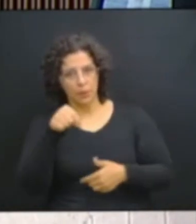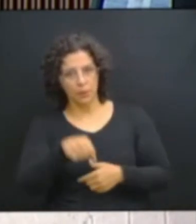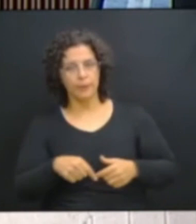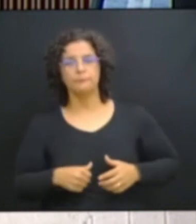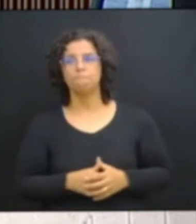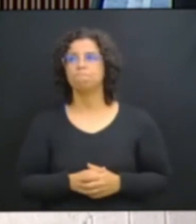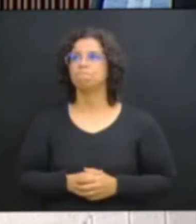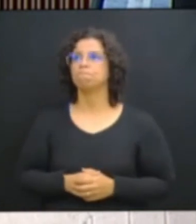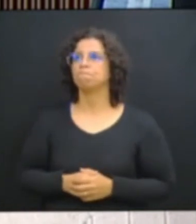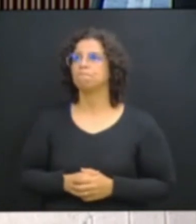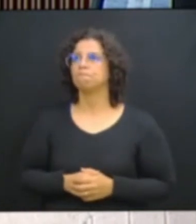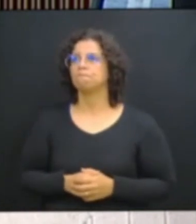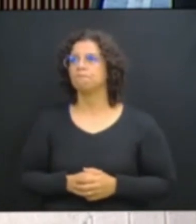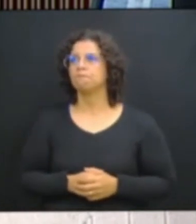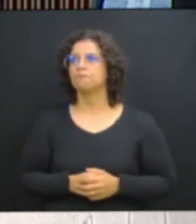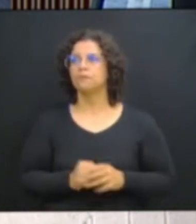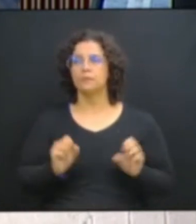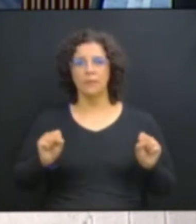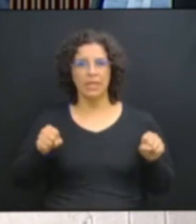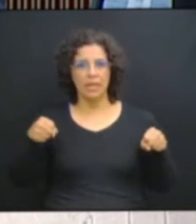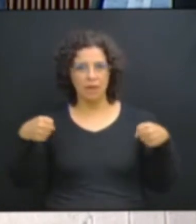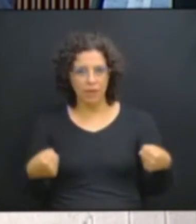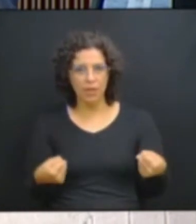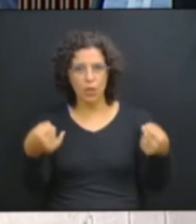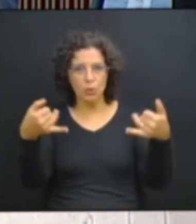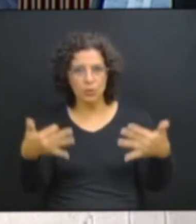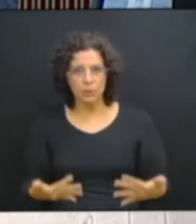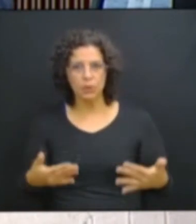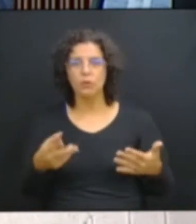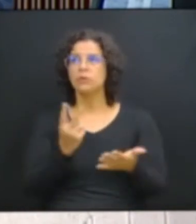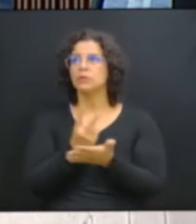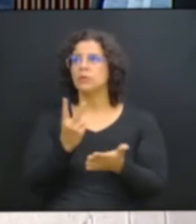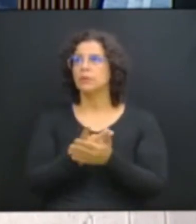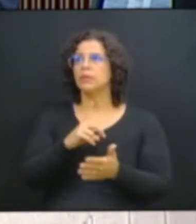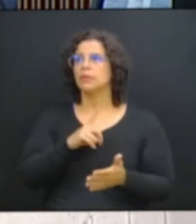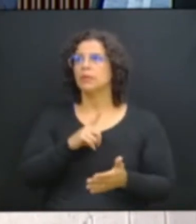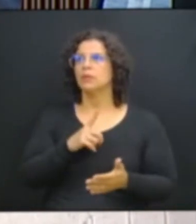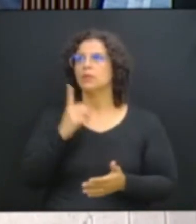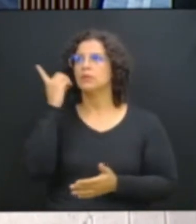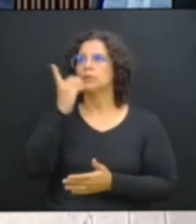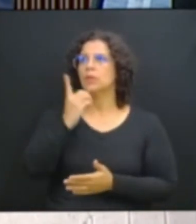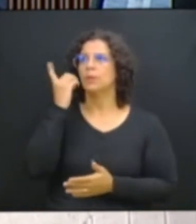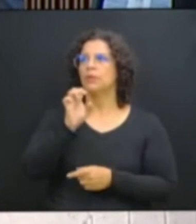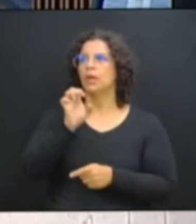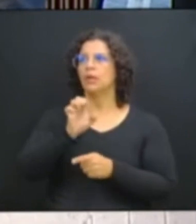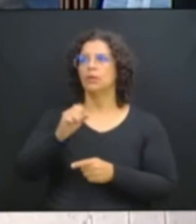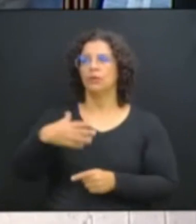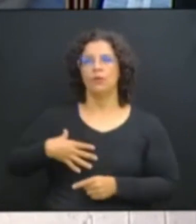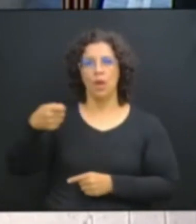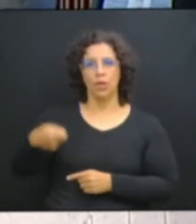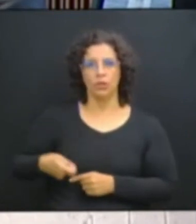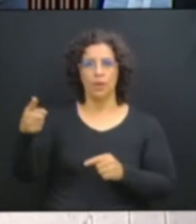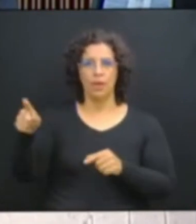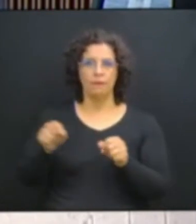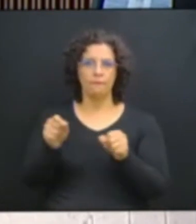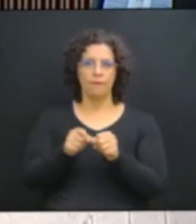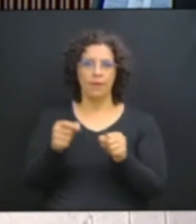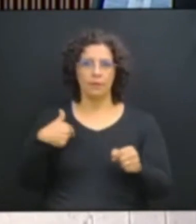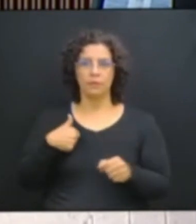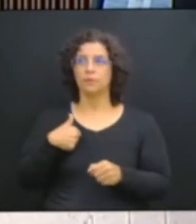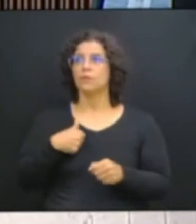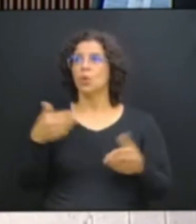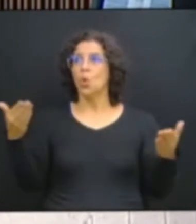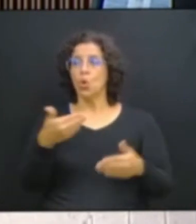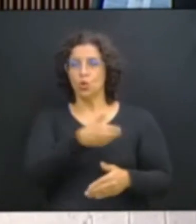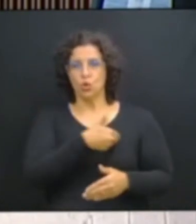aqui foi defendido e escrito não menos do que o deputado estadual Ratinho Júnior, o nosso